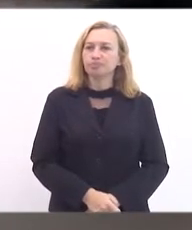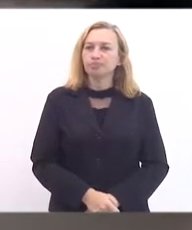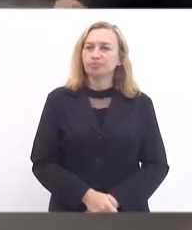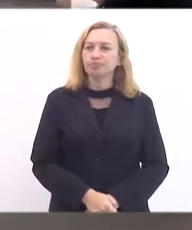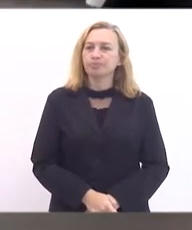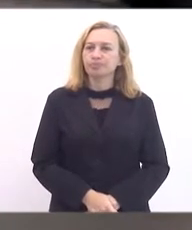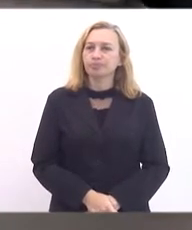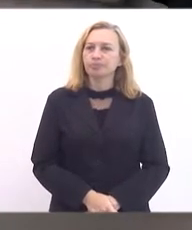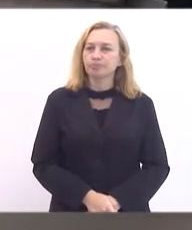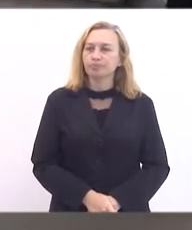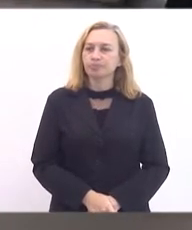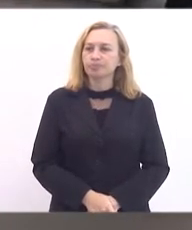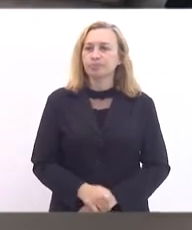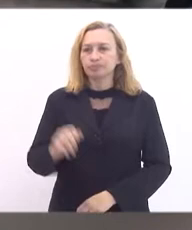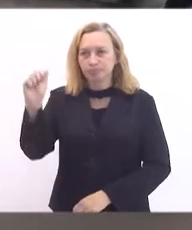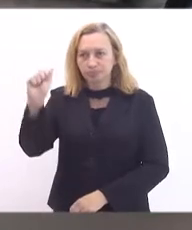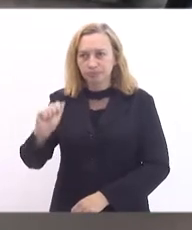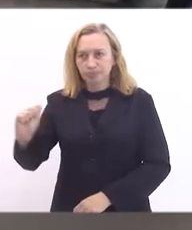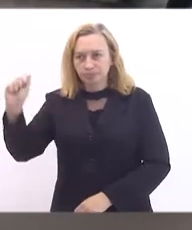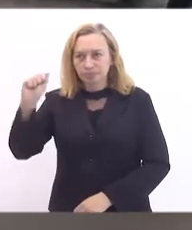o e associação